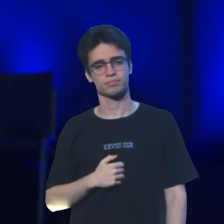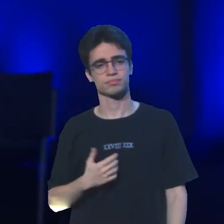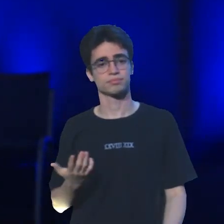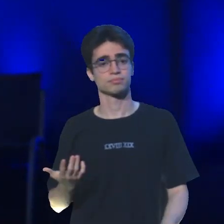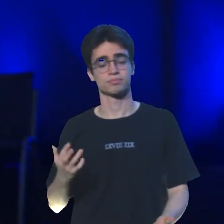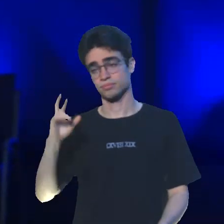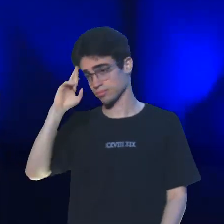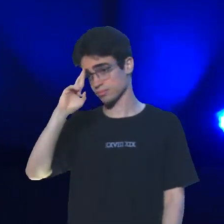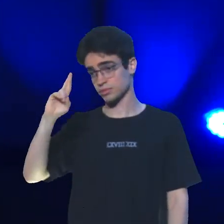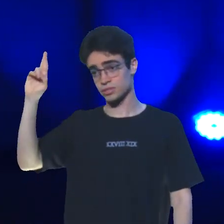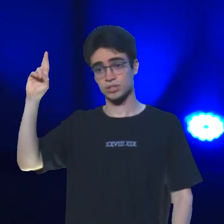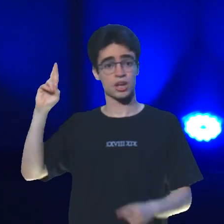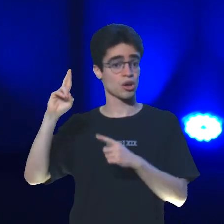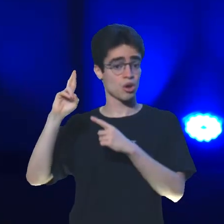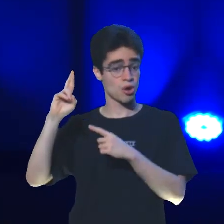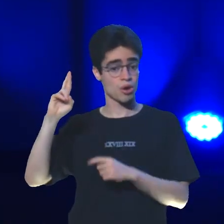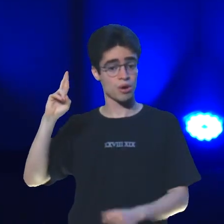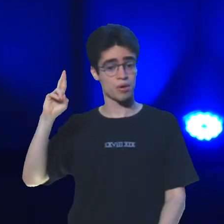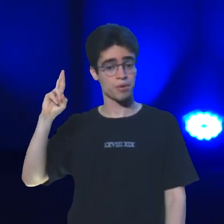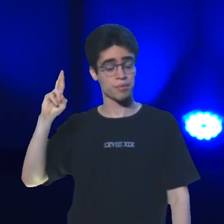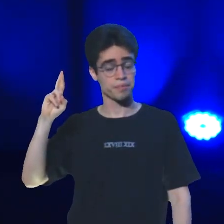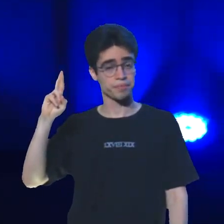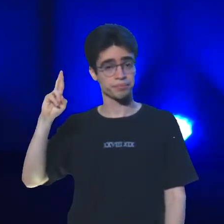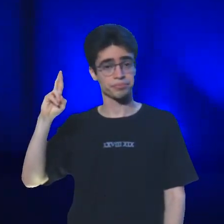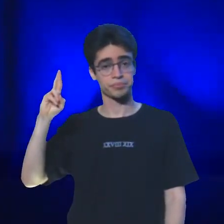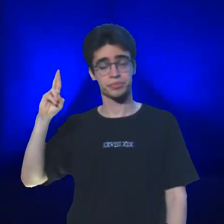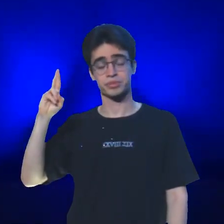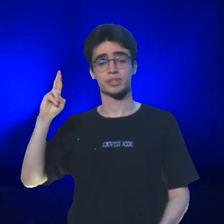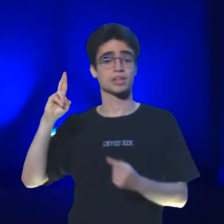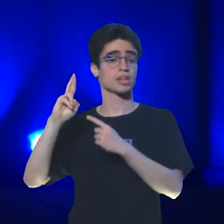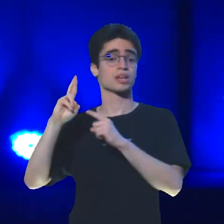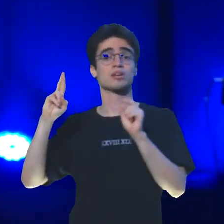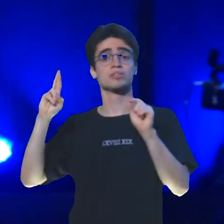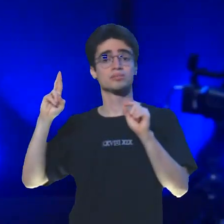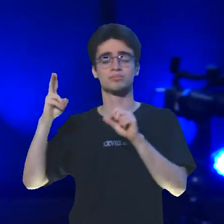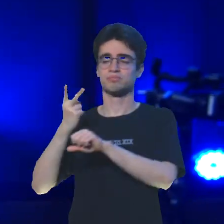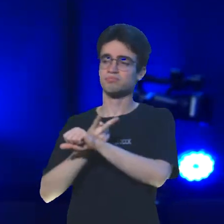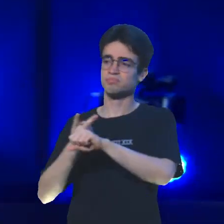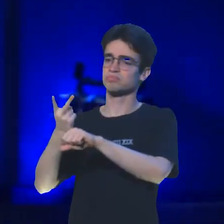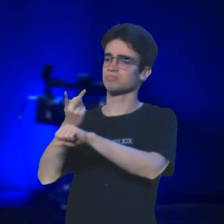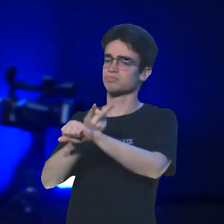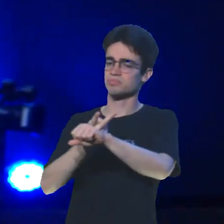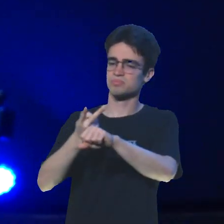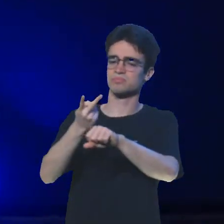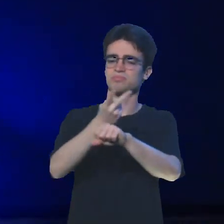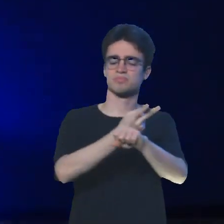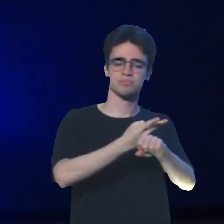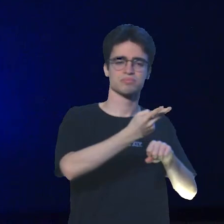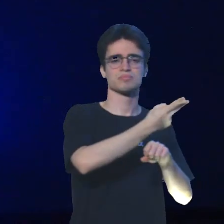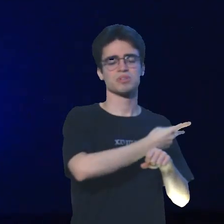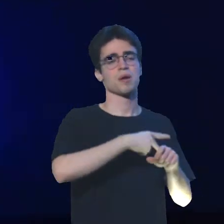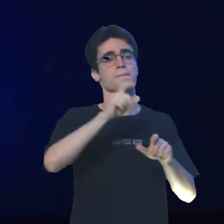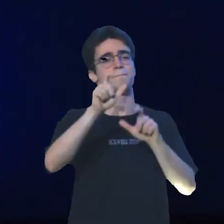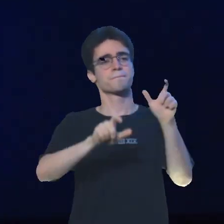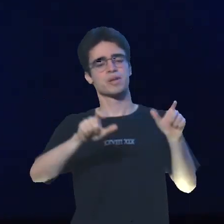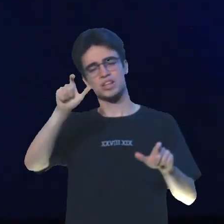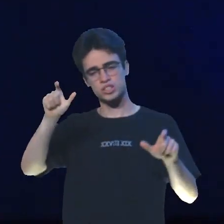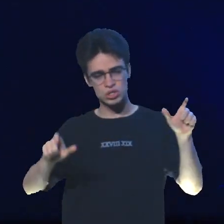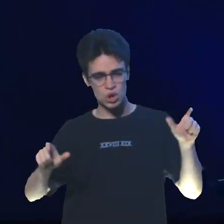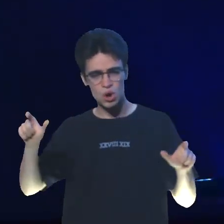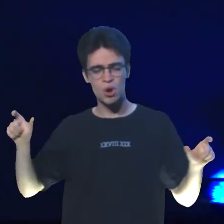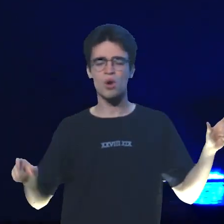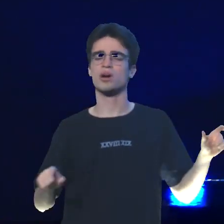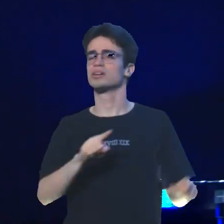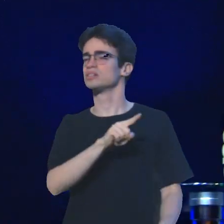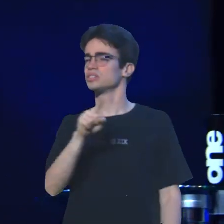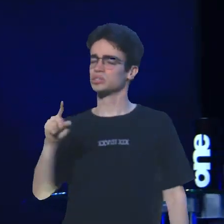Porque o Senhor, Ele está em busca de pessoas com um